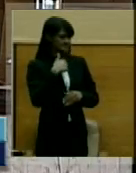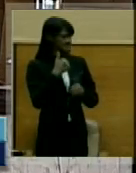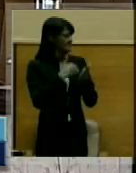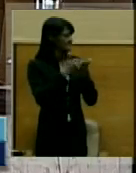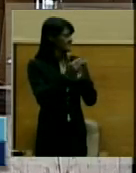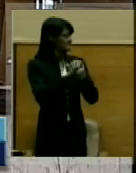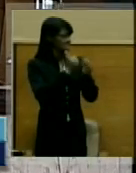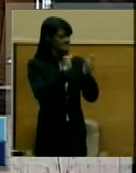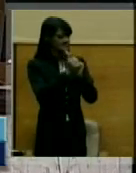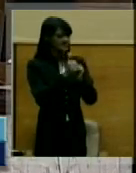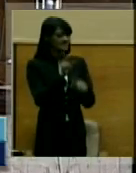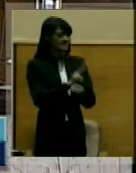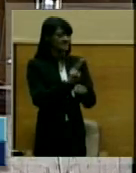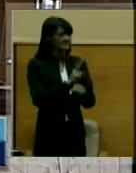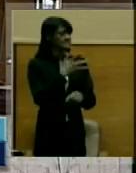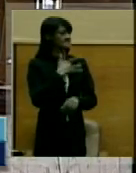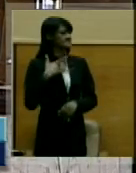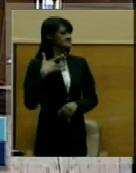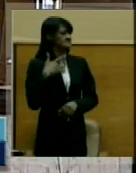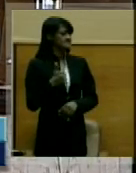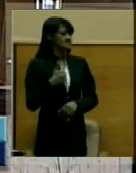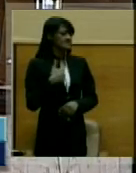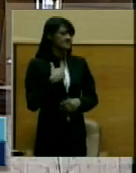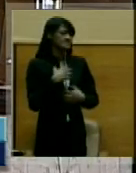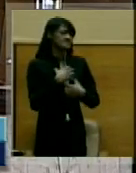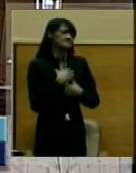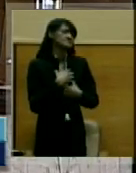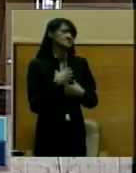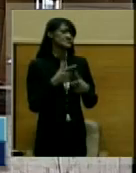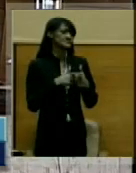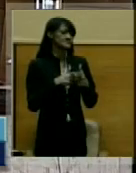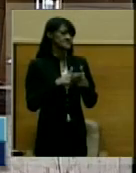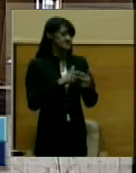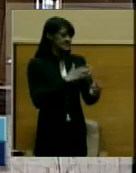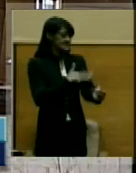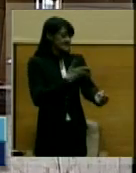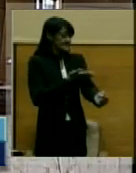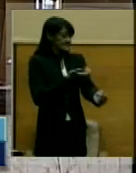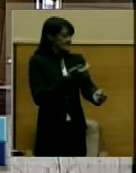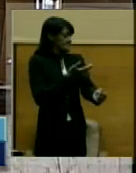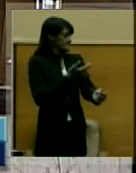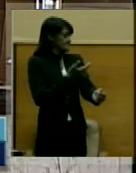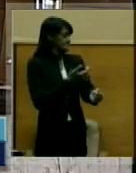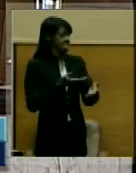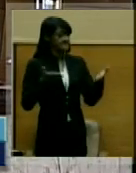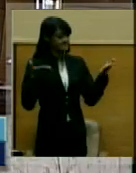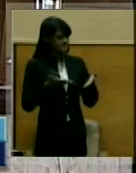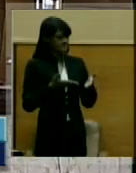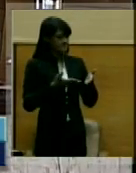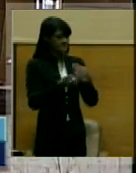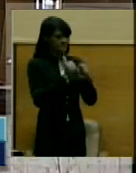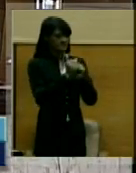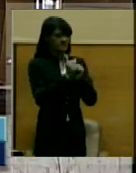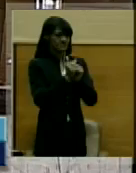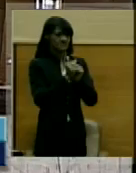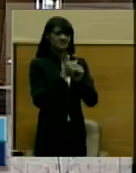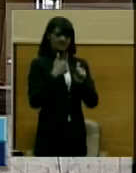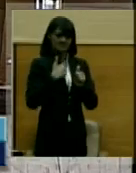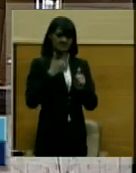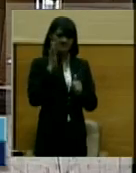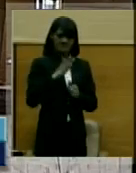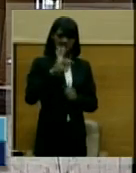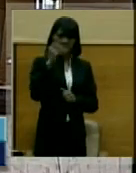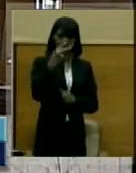da saúde. Estava muito sedentário e com doenças relacionadas ao sedentarismo. Hoje sou um atleta de alto rendimento e